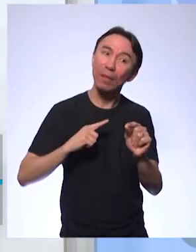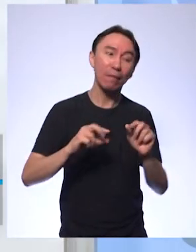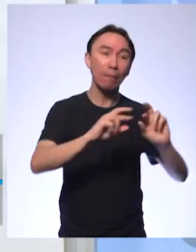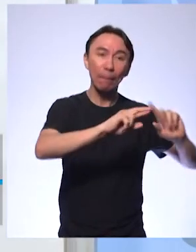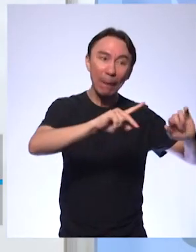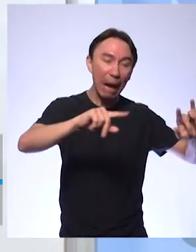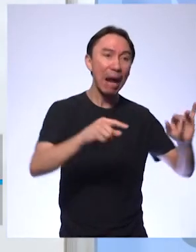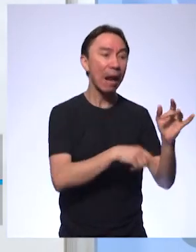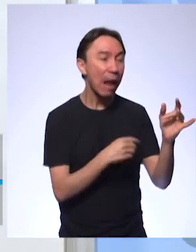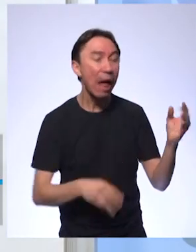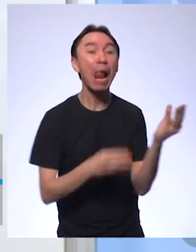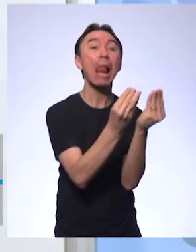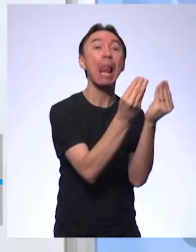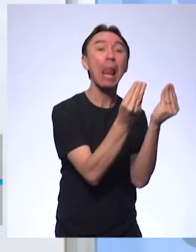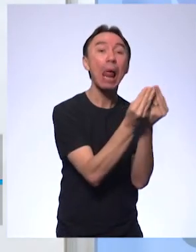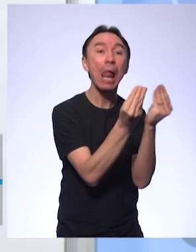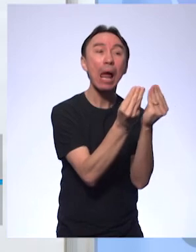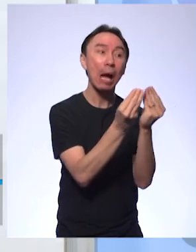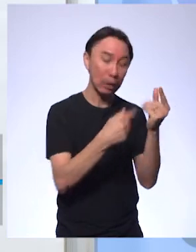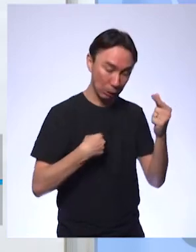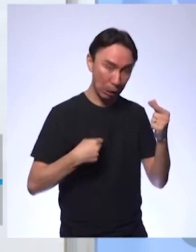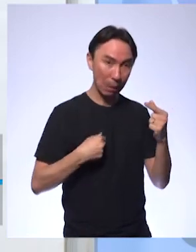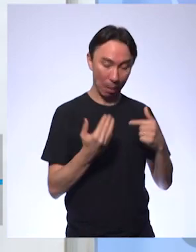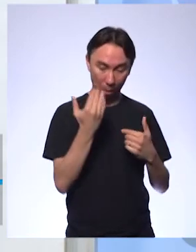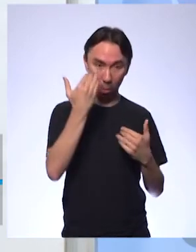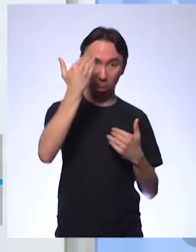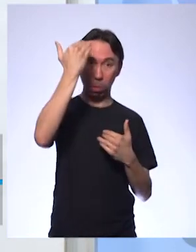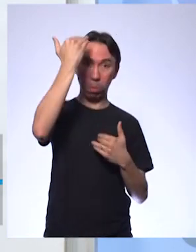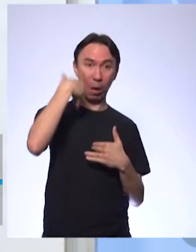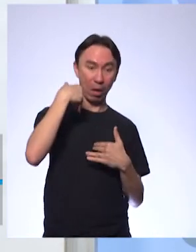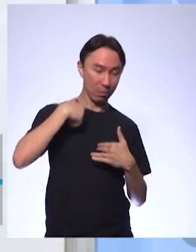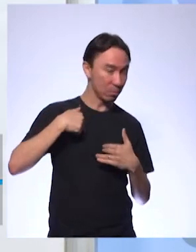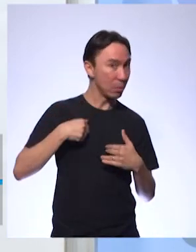são muito bons para o meu organismo. Né? Eles podem ter